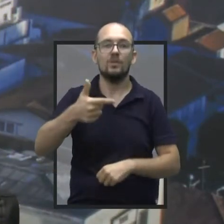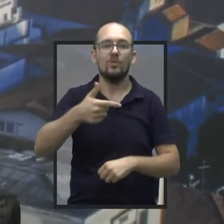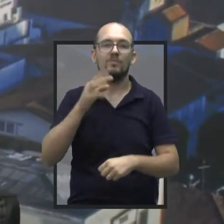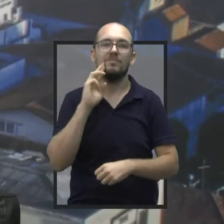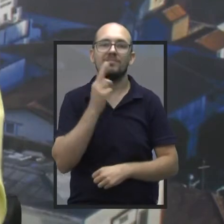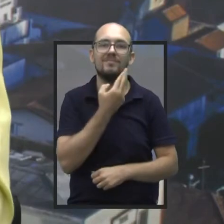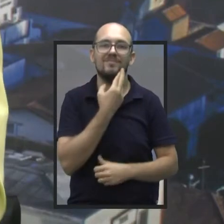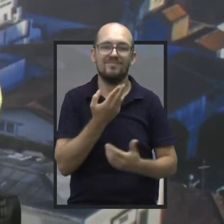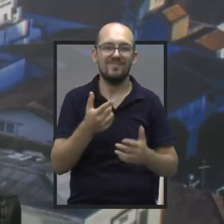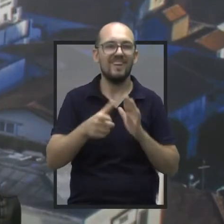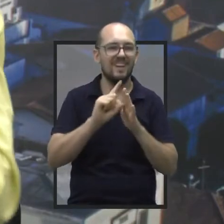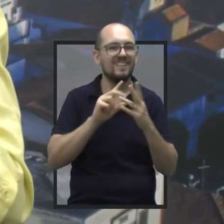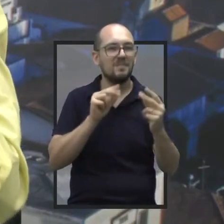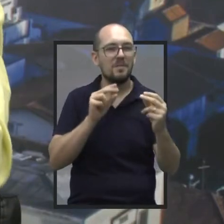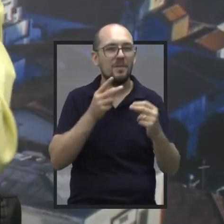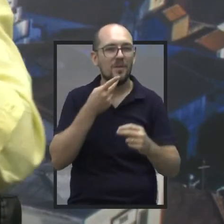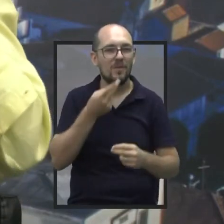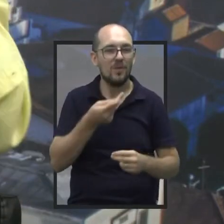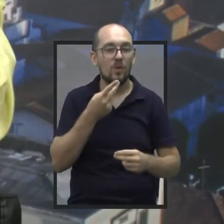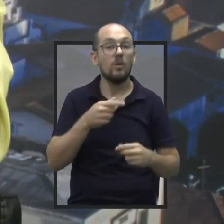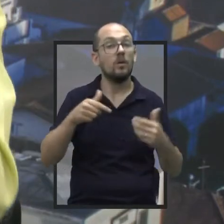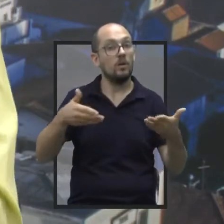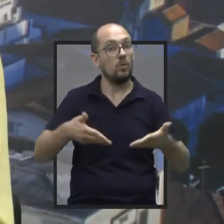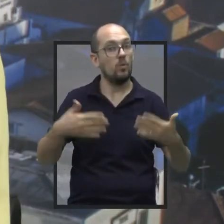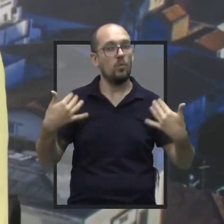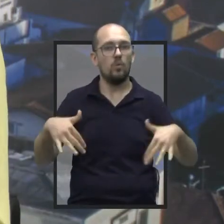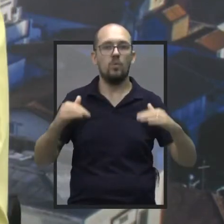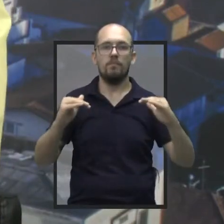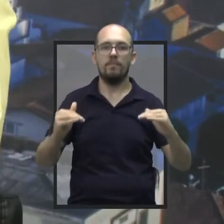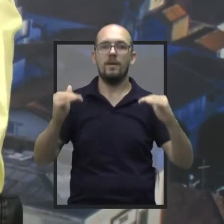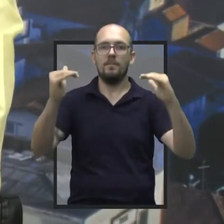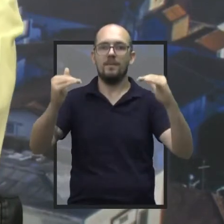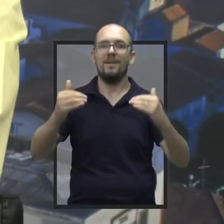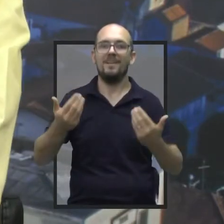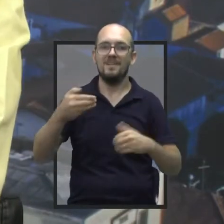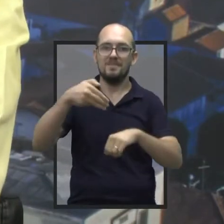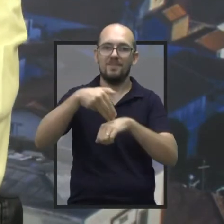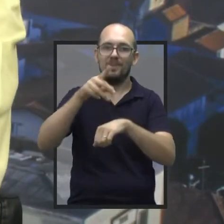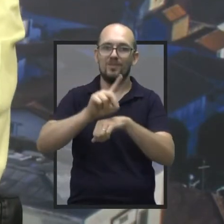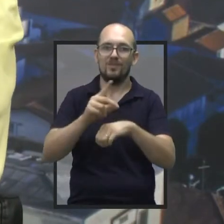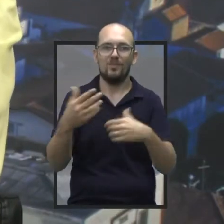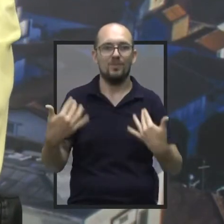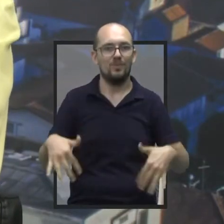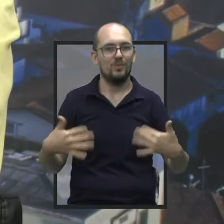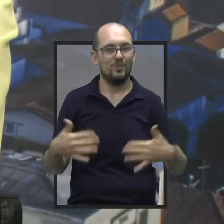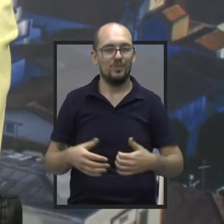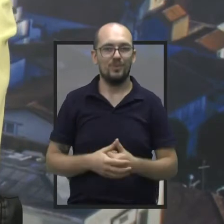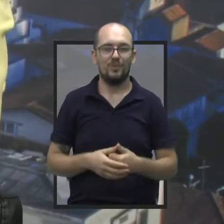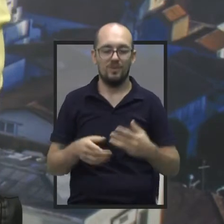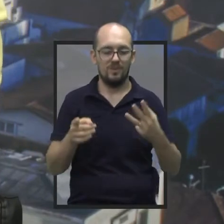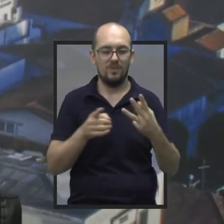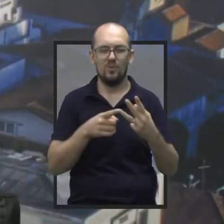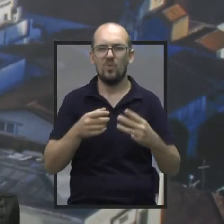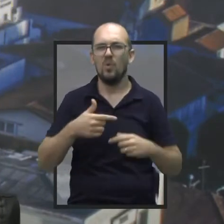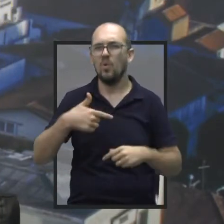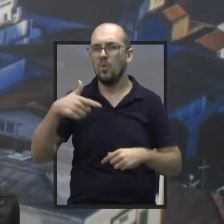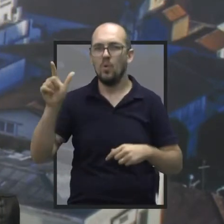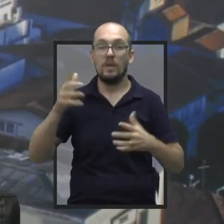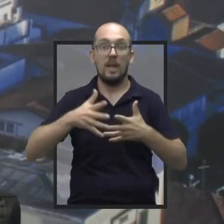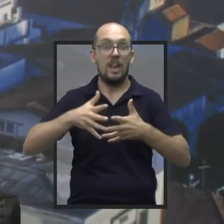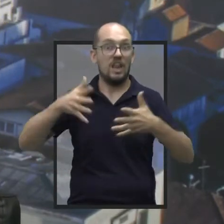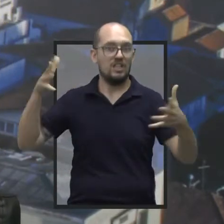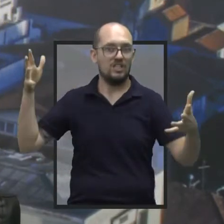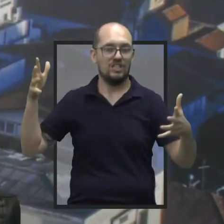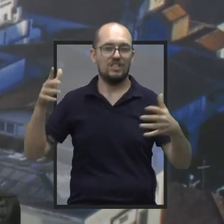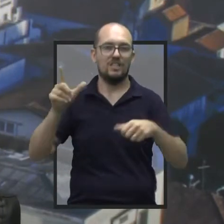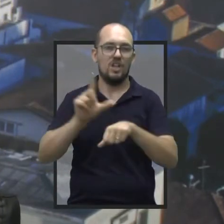já comentamos, eu e você, a cidade alcança um segundo patamar, né? Nós temos uma grande loja que está para vir agora também. Eu estava conversando com você em off,